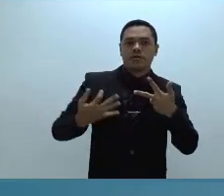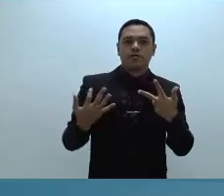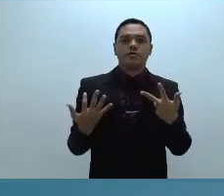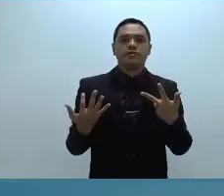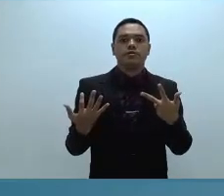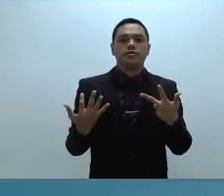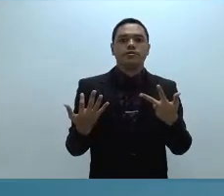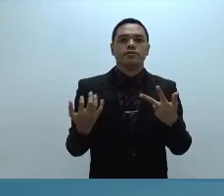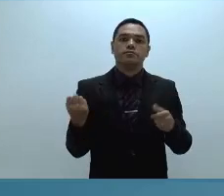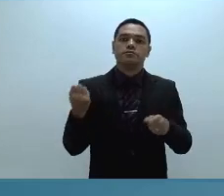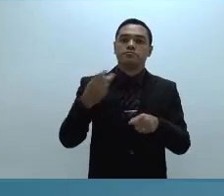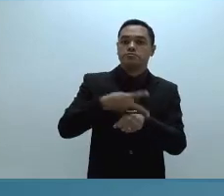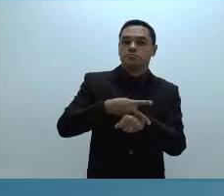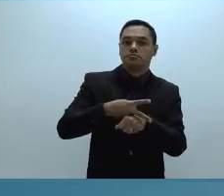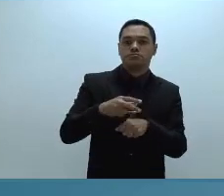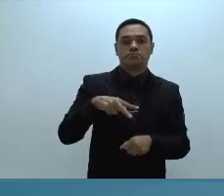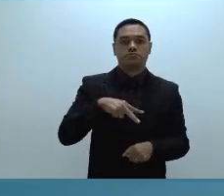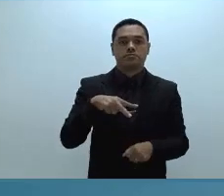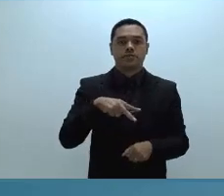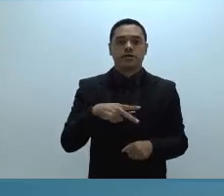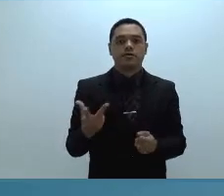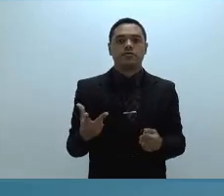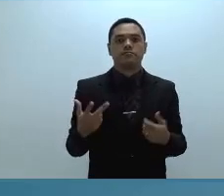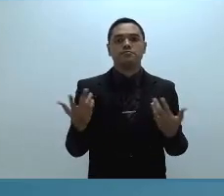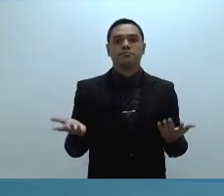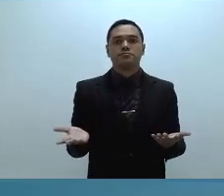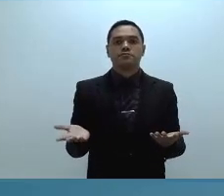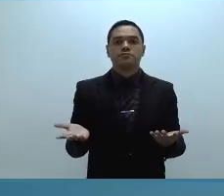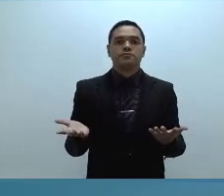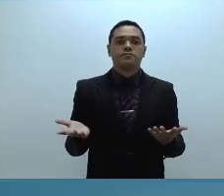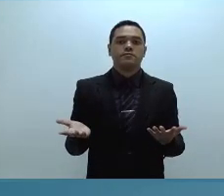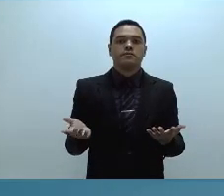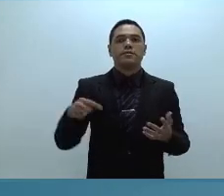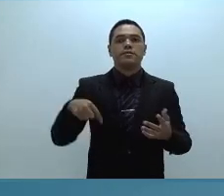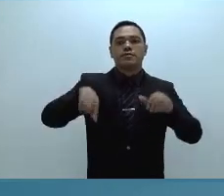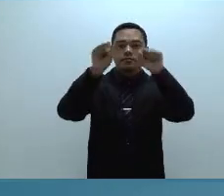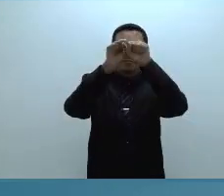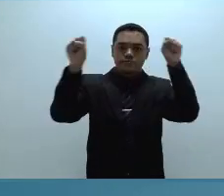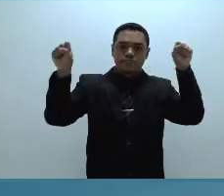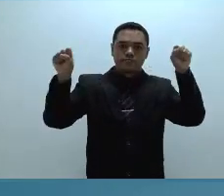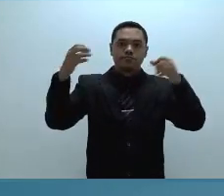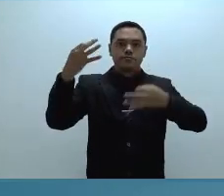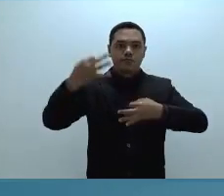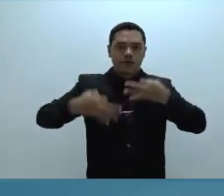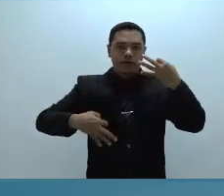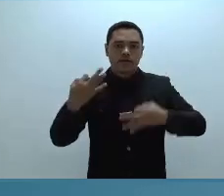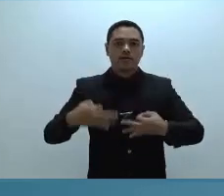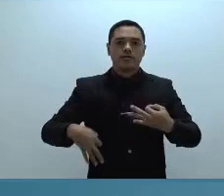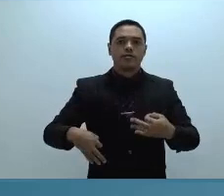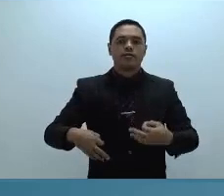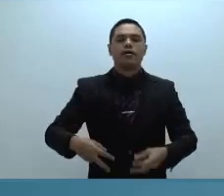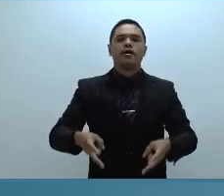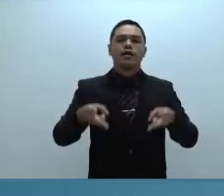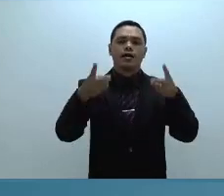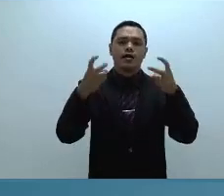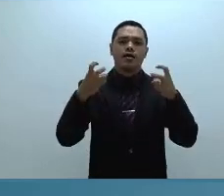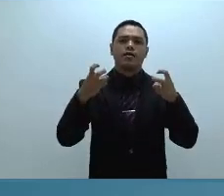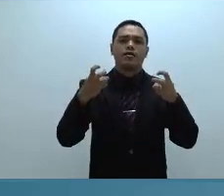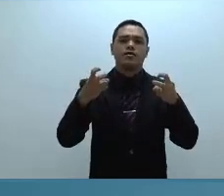sua competência privativa. Assim, este egrégio Tribunal de Justiça reconheceu